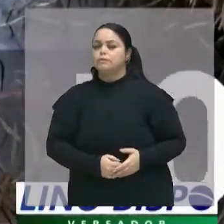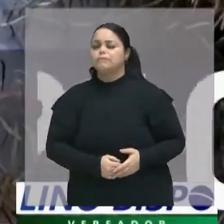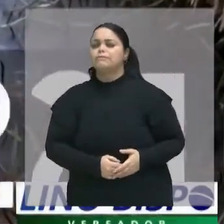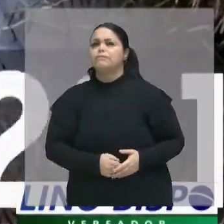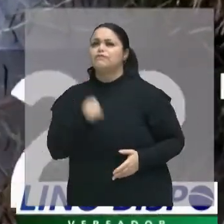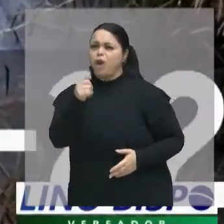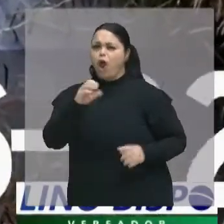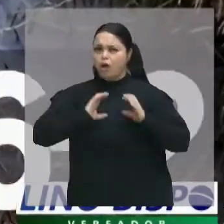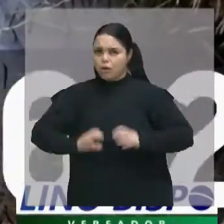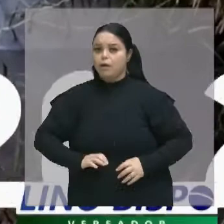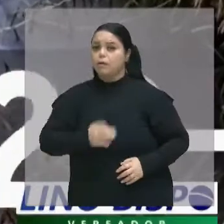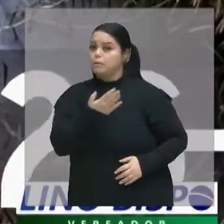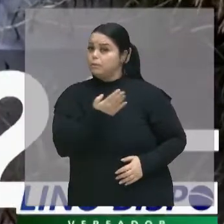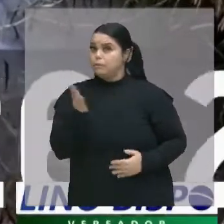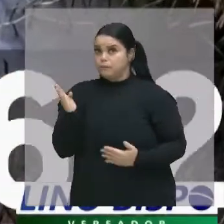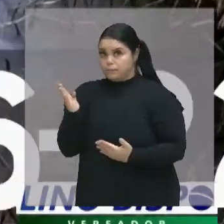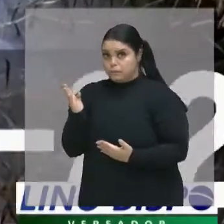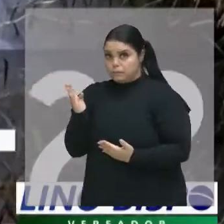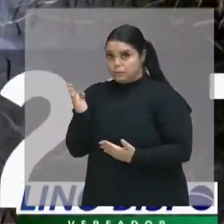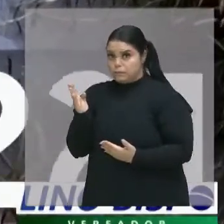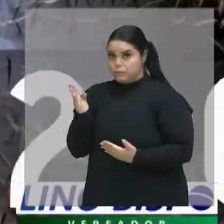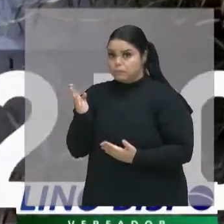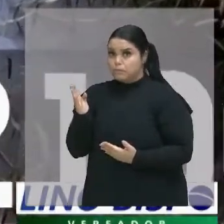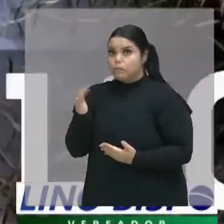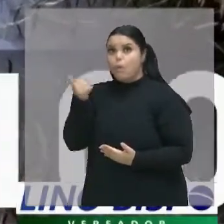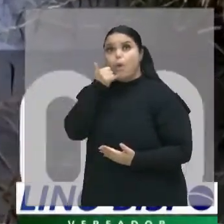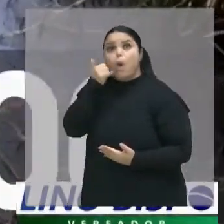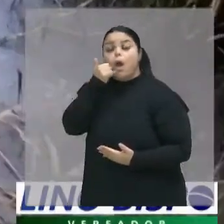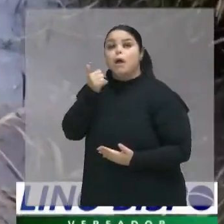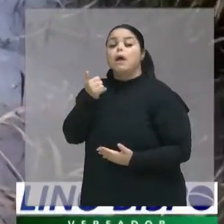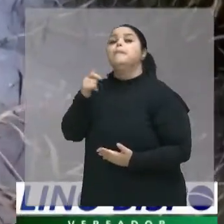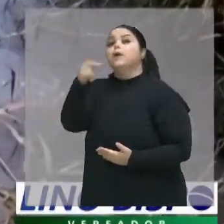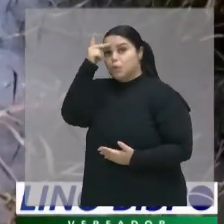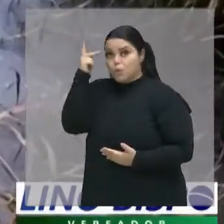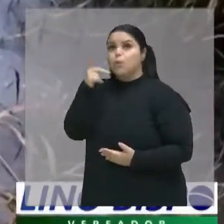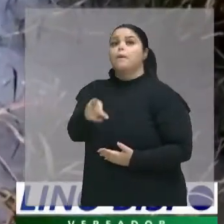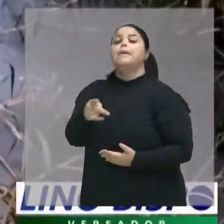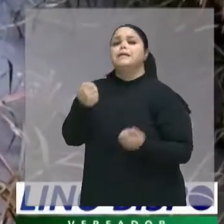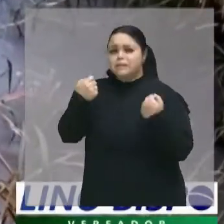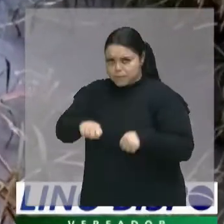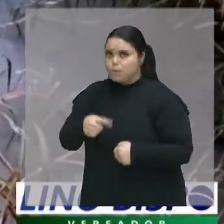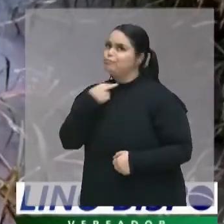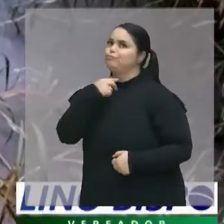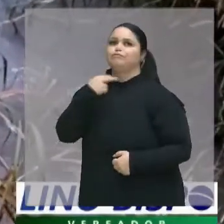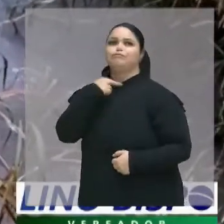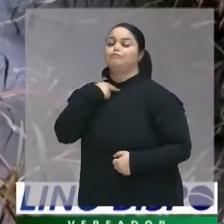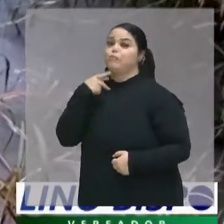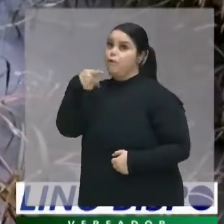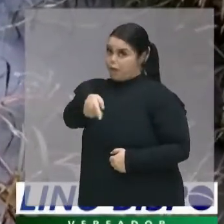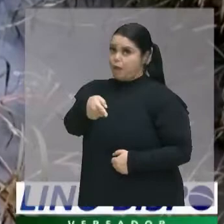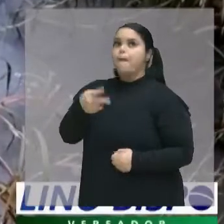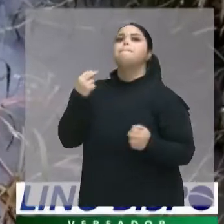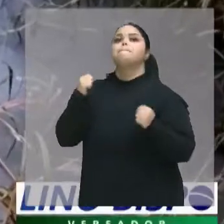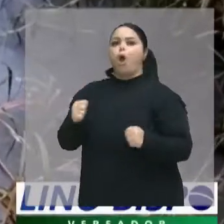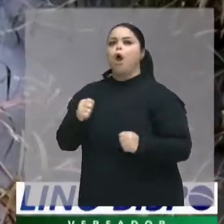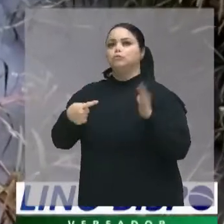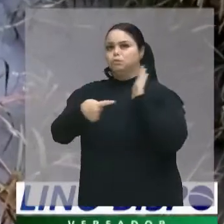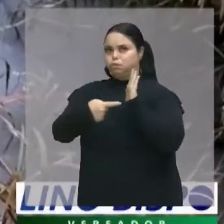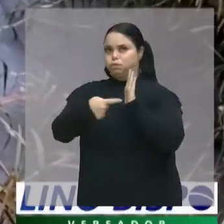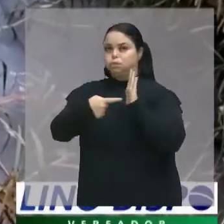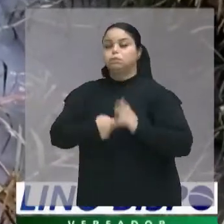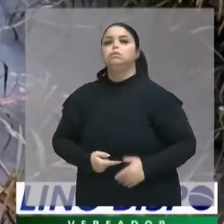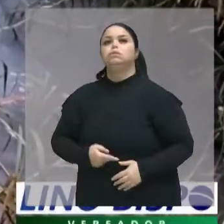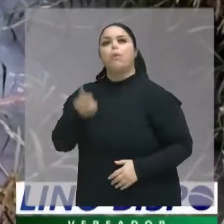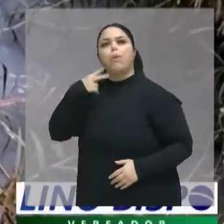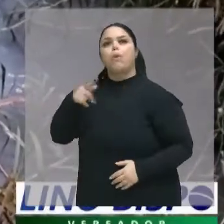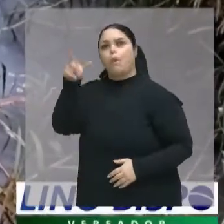cidadão, 9826-2210, você fala, a gente vem. Você não pode, às vezes, descer aqui, mas você pode denunciar. O vereador